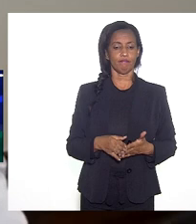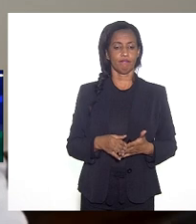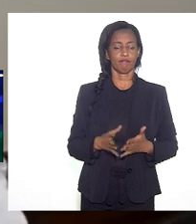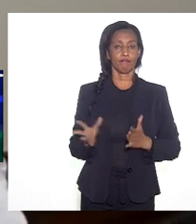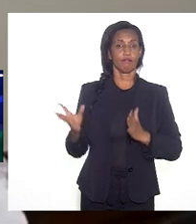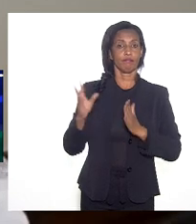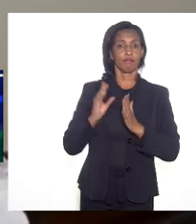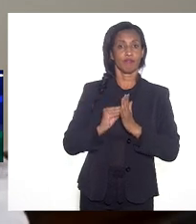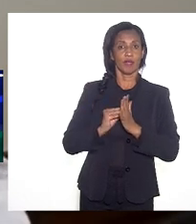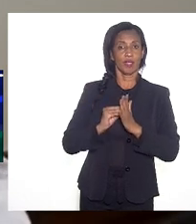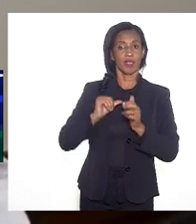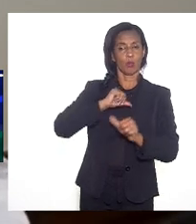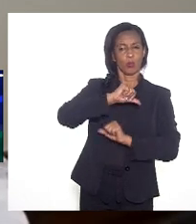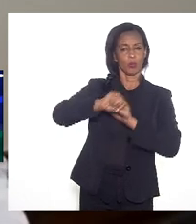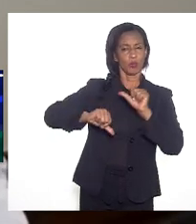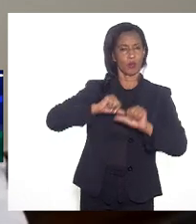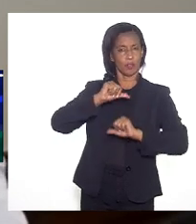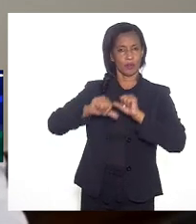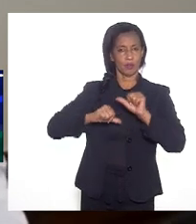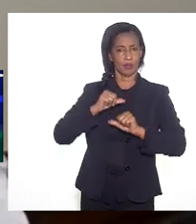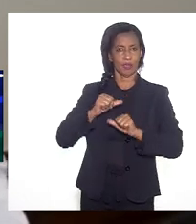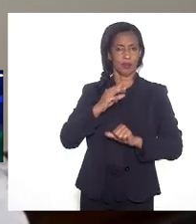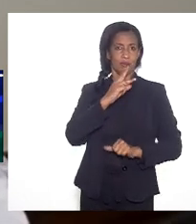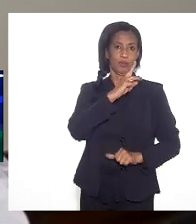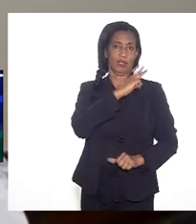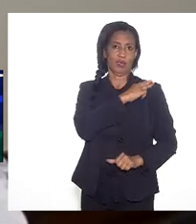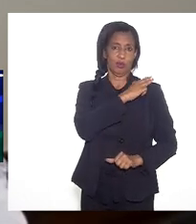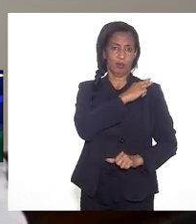da reforma do ensino médio no Rio de Janeiro